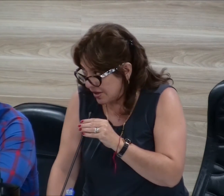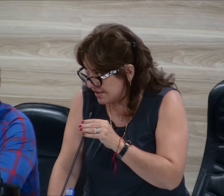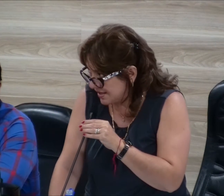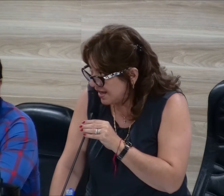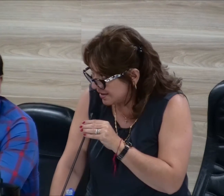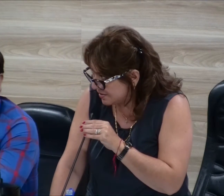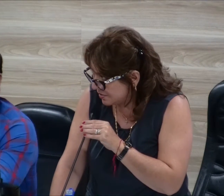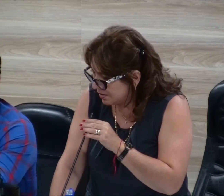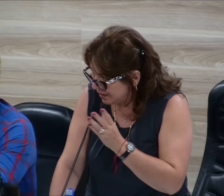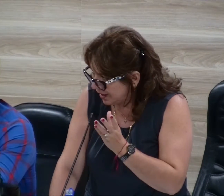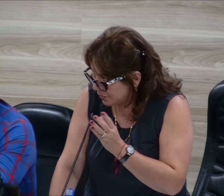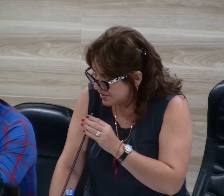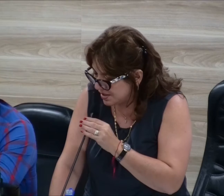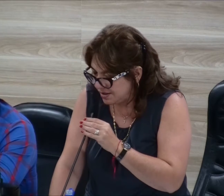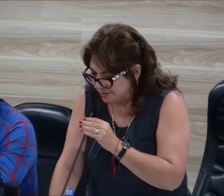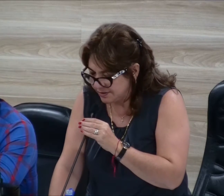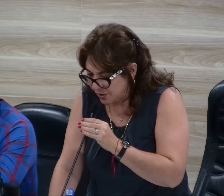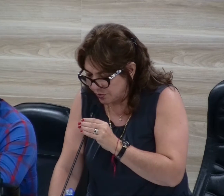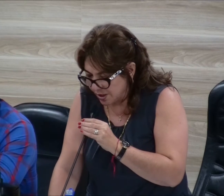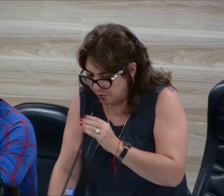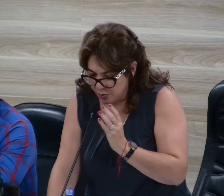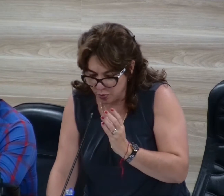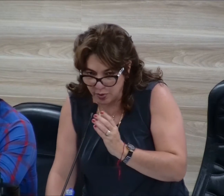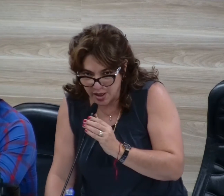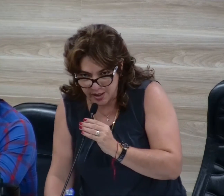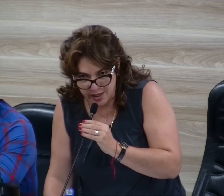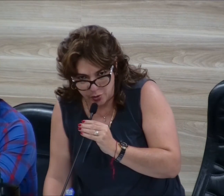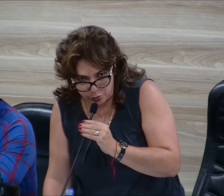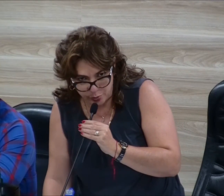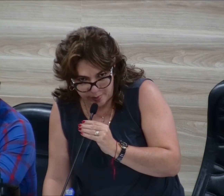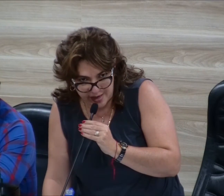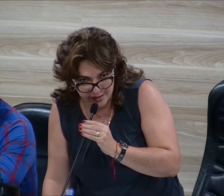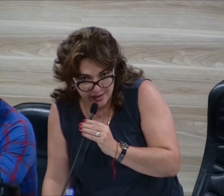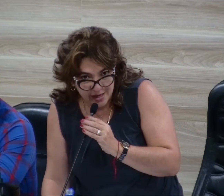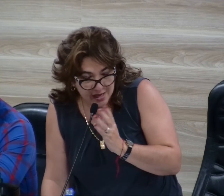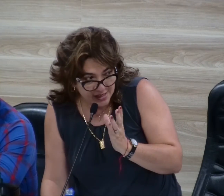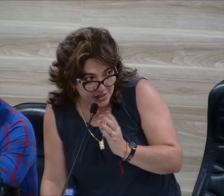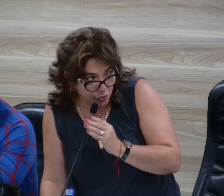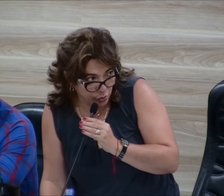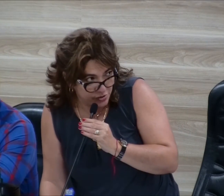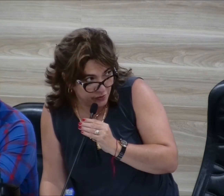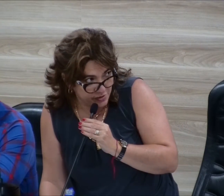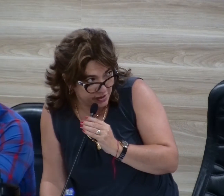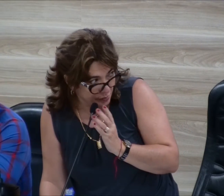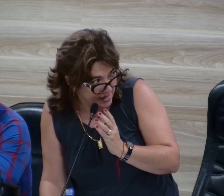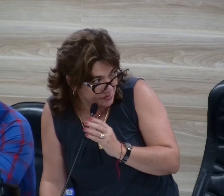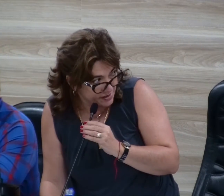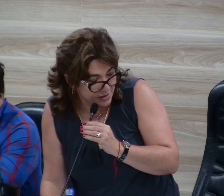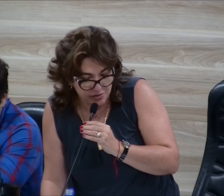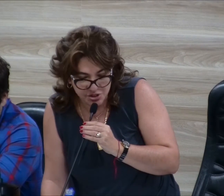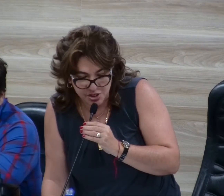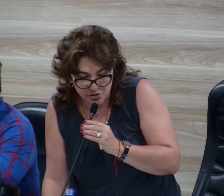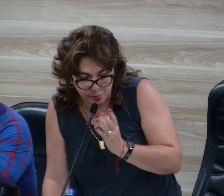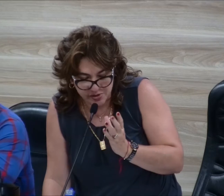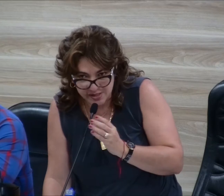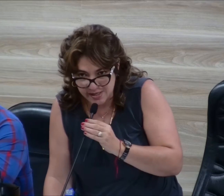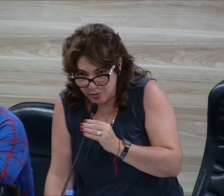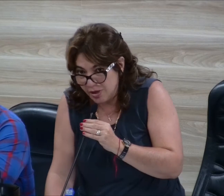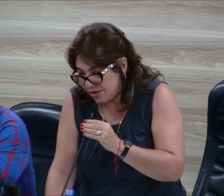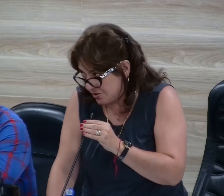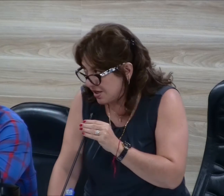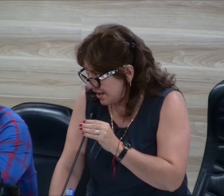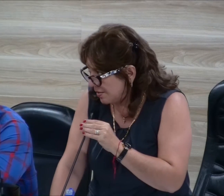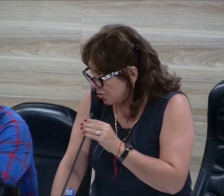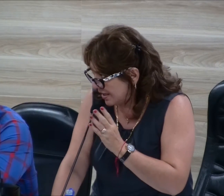E a democracia é isso. Tem o sim, tem o não, um ganha, outro perde. Porque se todos fossem no mesmo, se não existisse